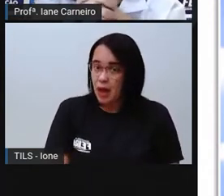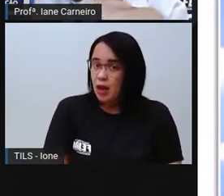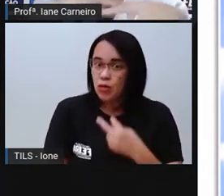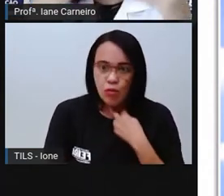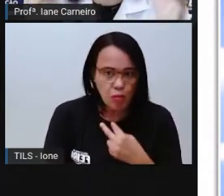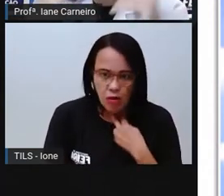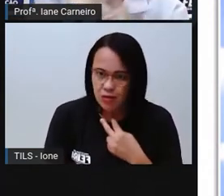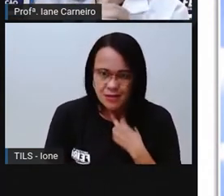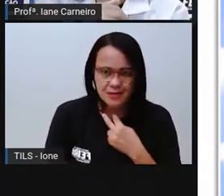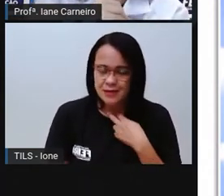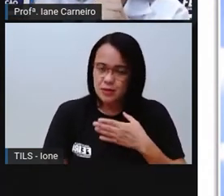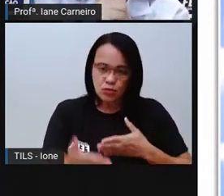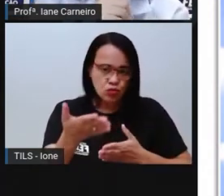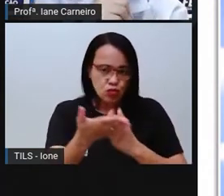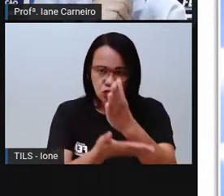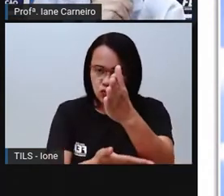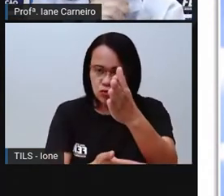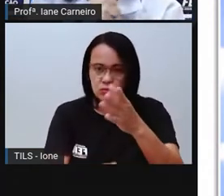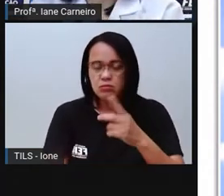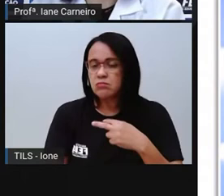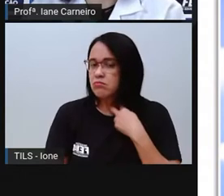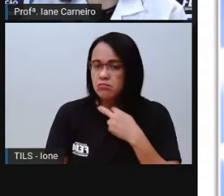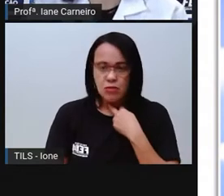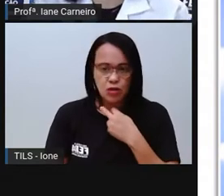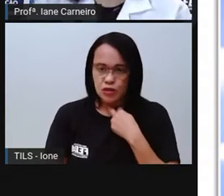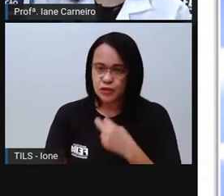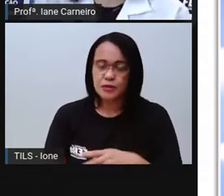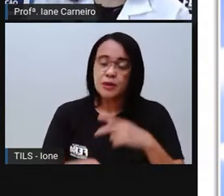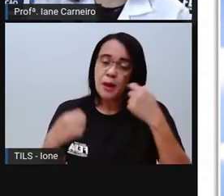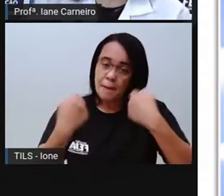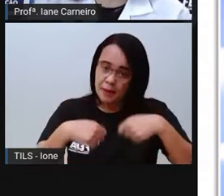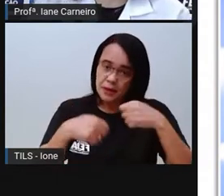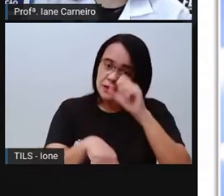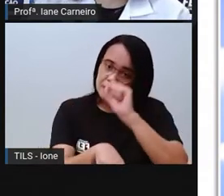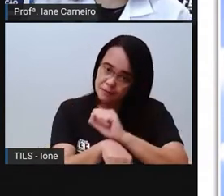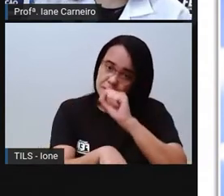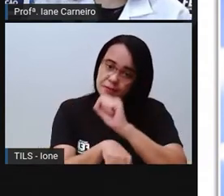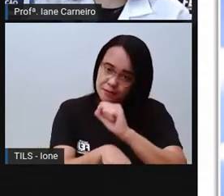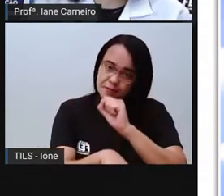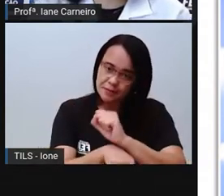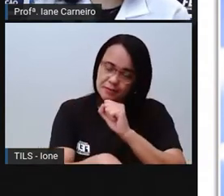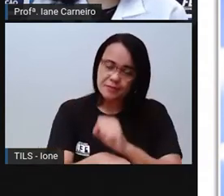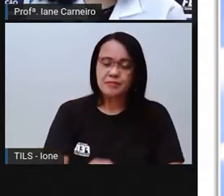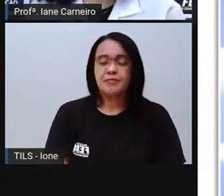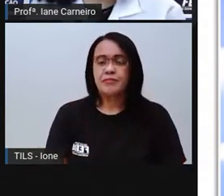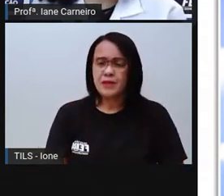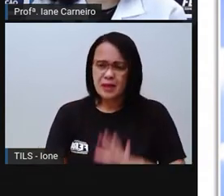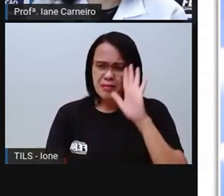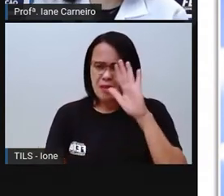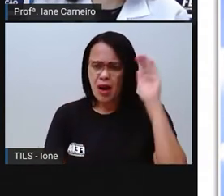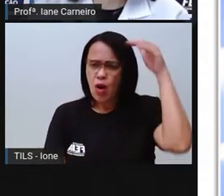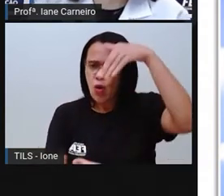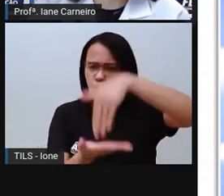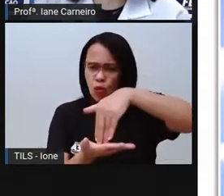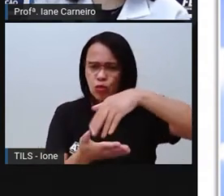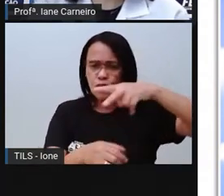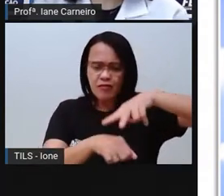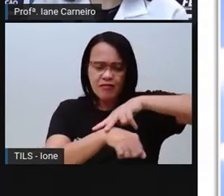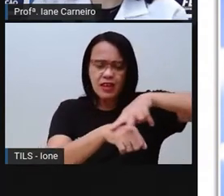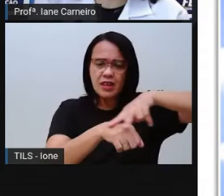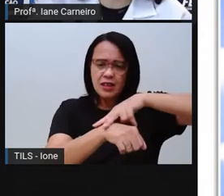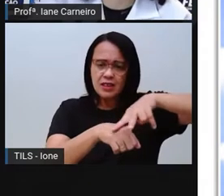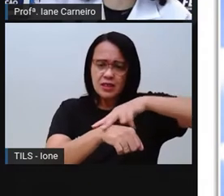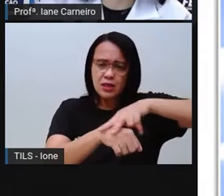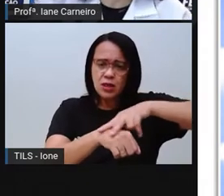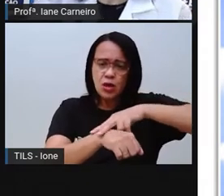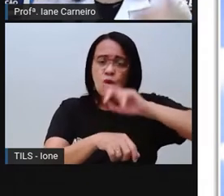passar enquanto o sinal não abrir, né? E a última cor que está aqui é o verde,